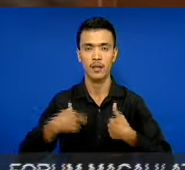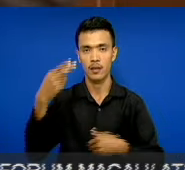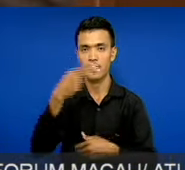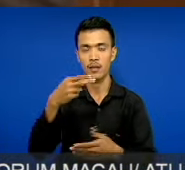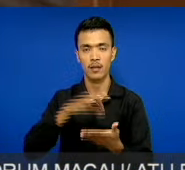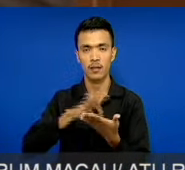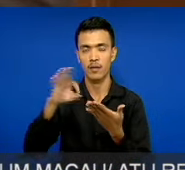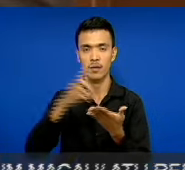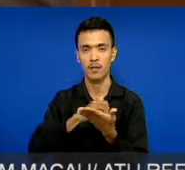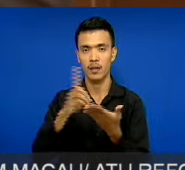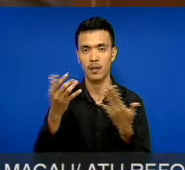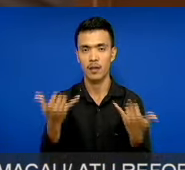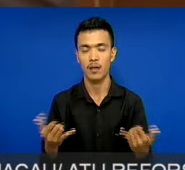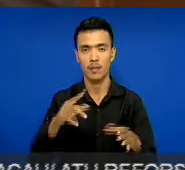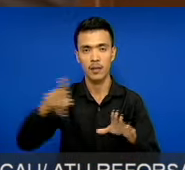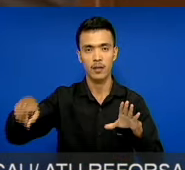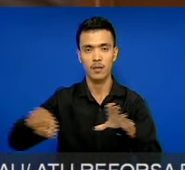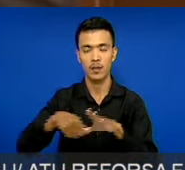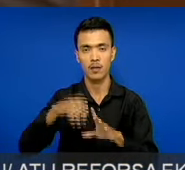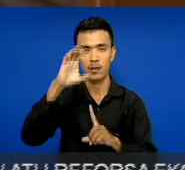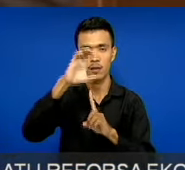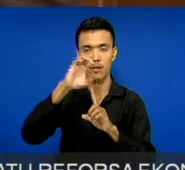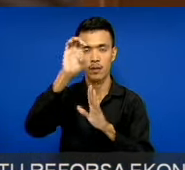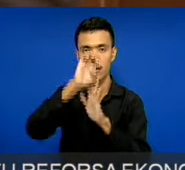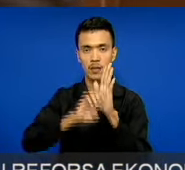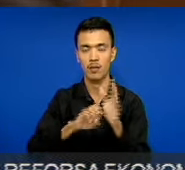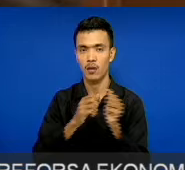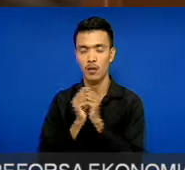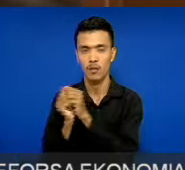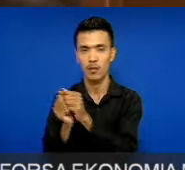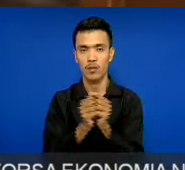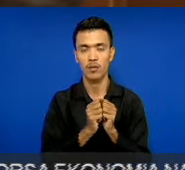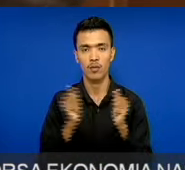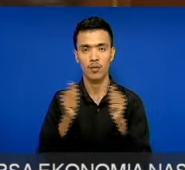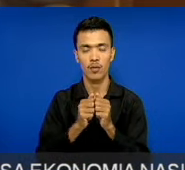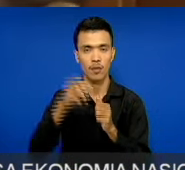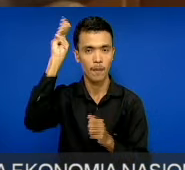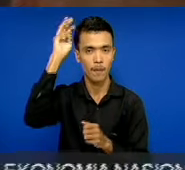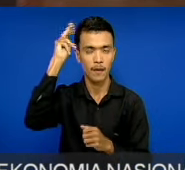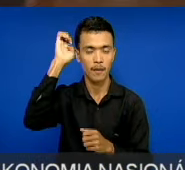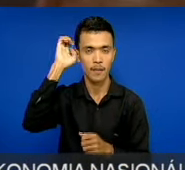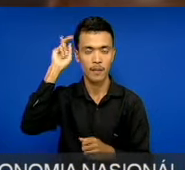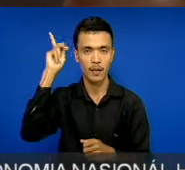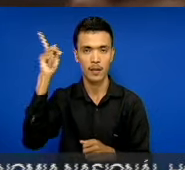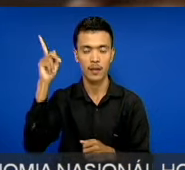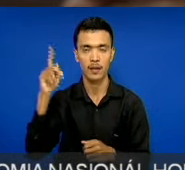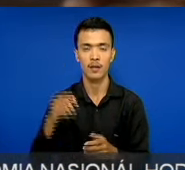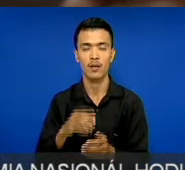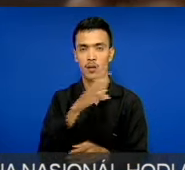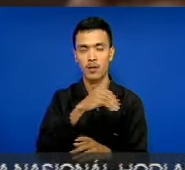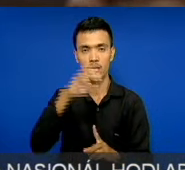ne. Participação no Rússia Sef Estado Nerasik acompanha Mos Rússia Ministro Negócios Estrangeiros na Cooperação, Bendito Freitas,